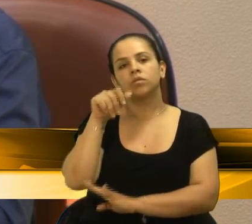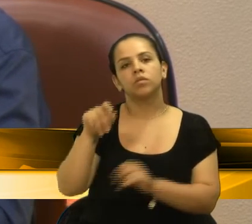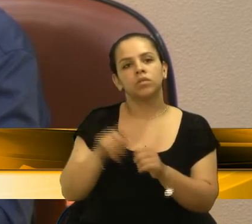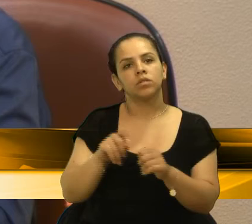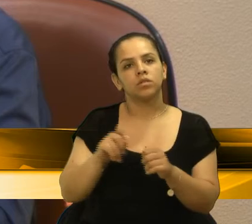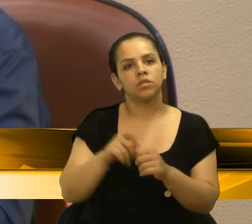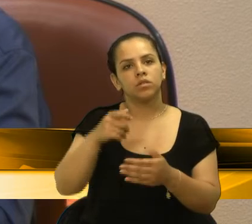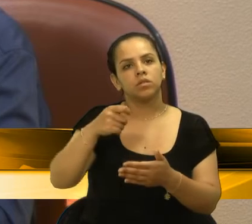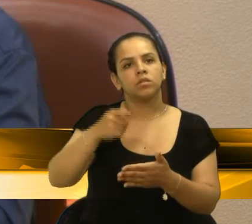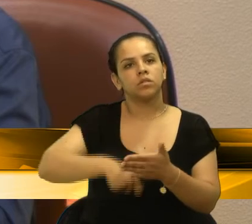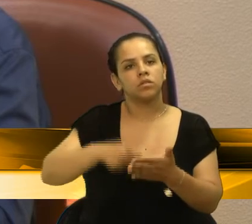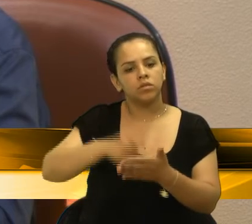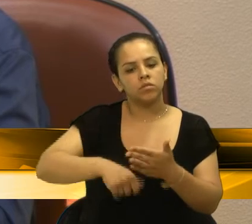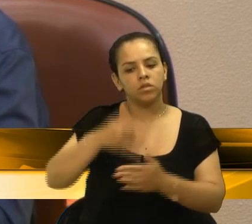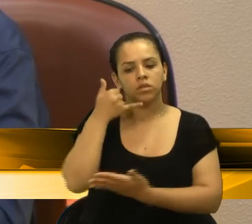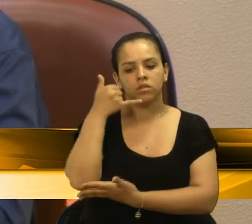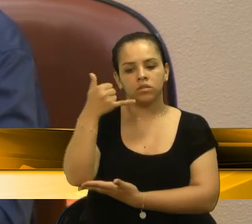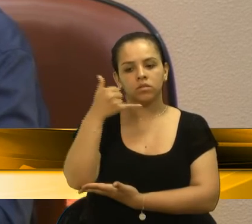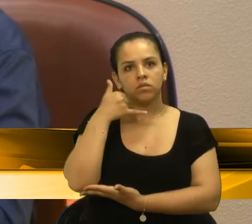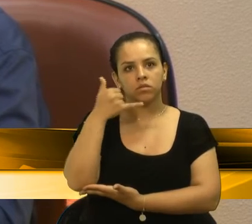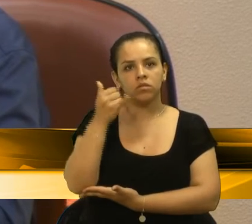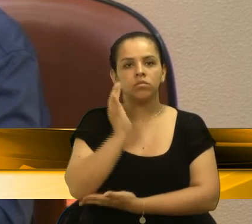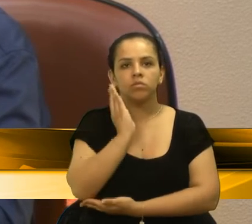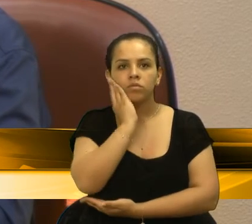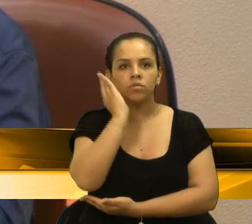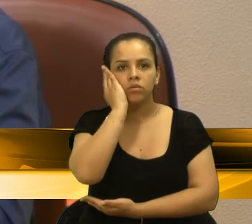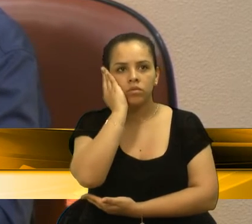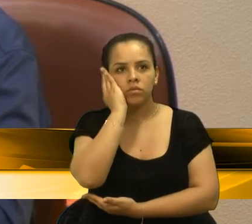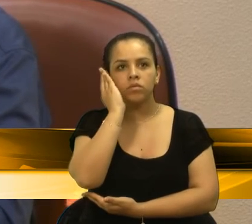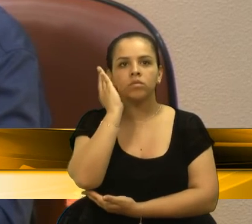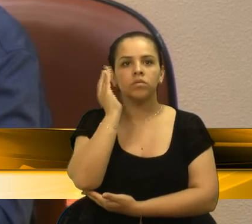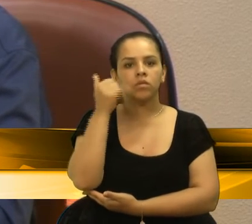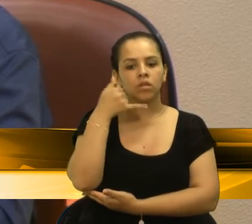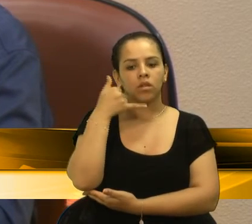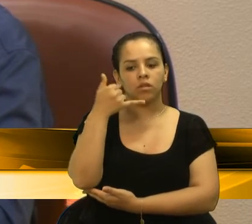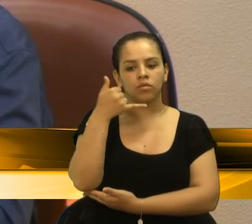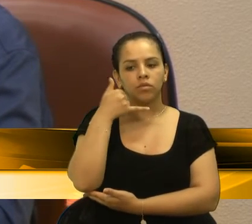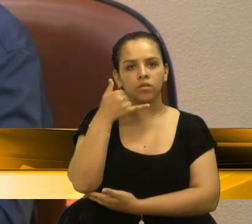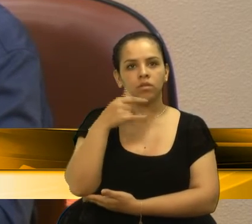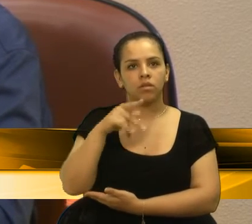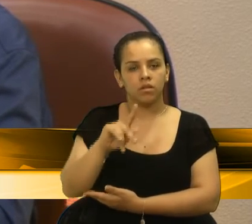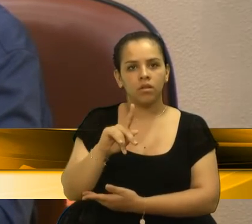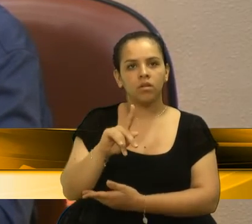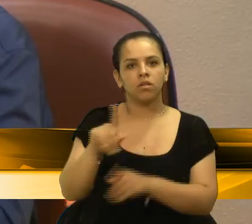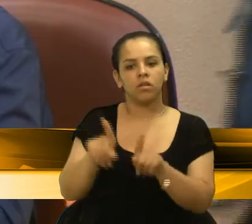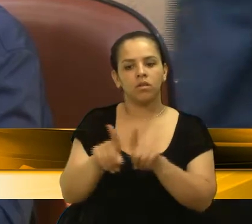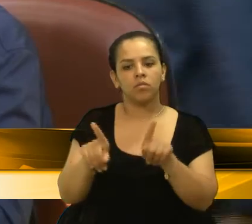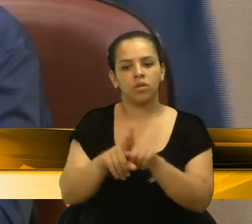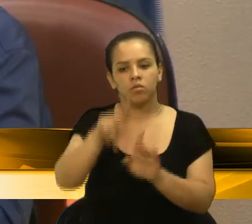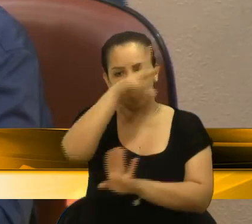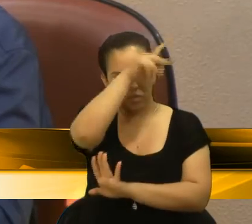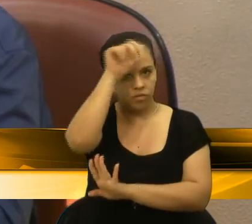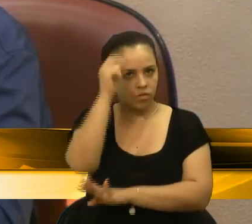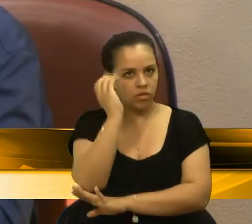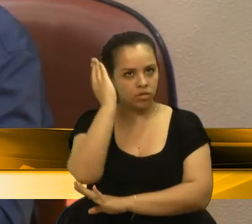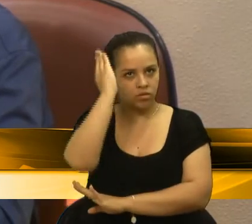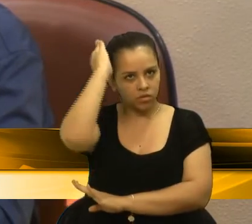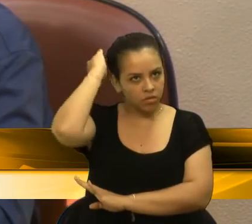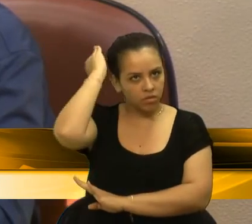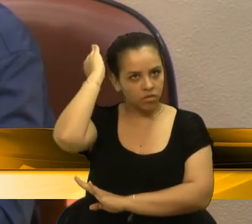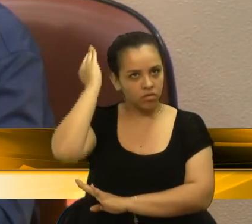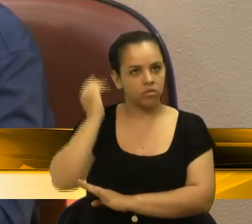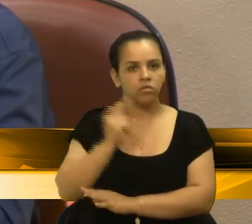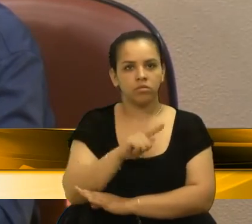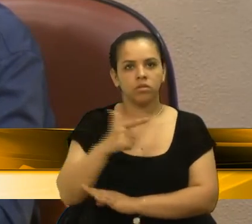realizadas tentativas de contatos telefônicos com a senhora procuradora em seu telefone funcional e com o gabinete do senhor prefeito, sem que tenha